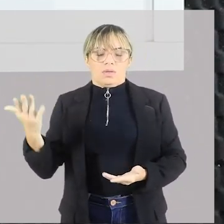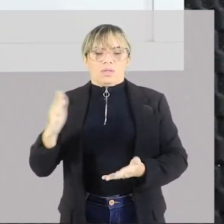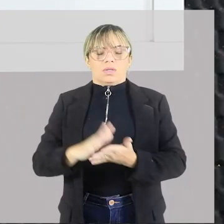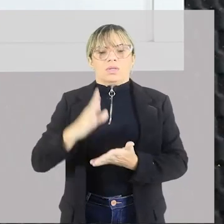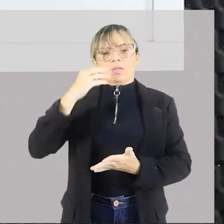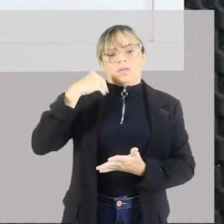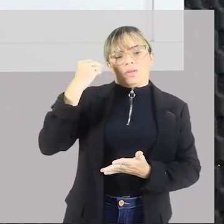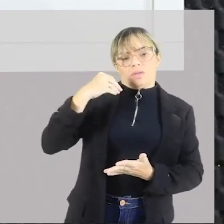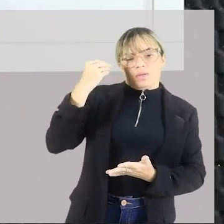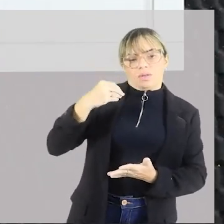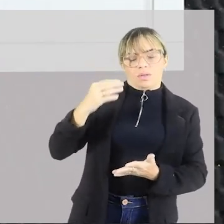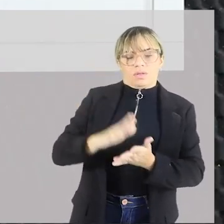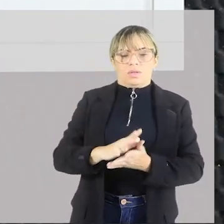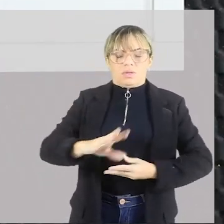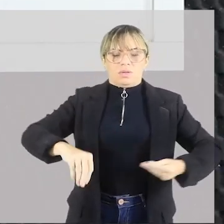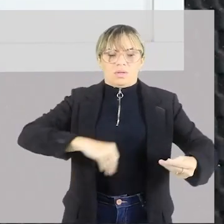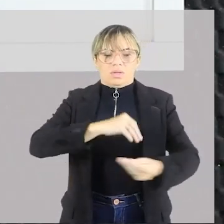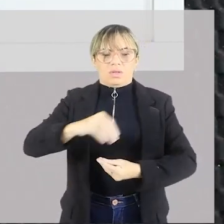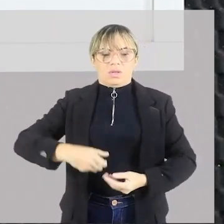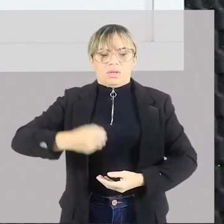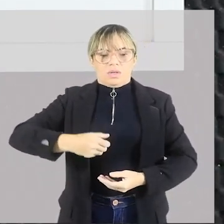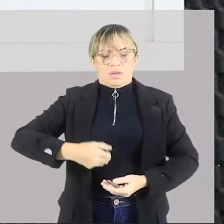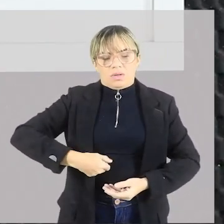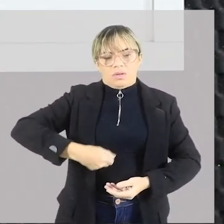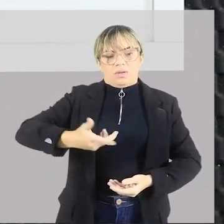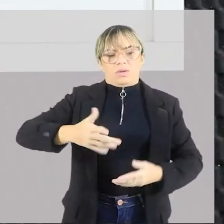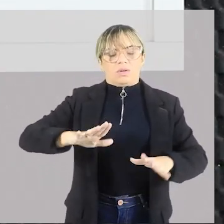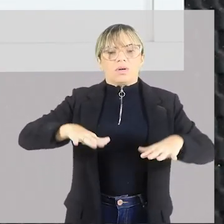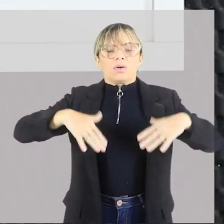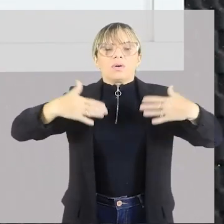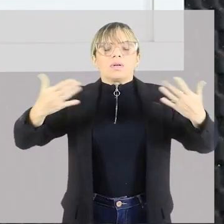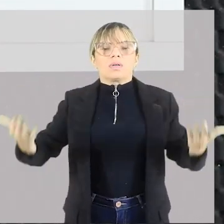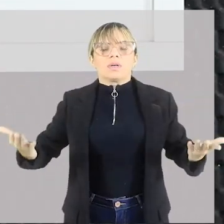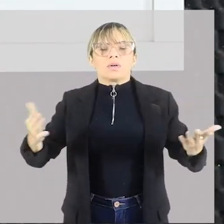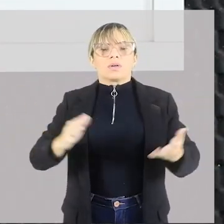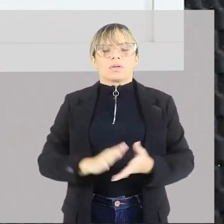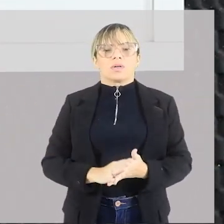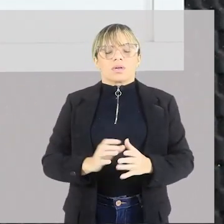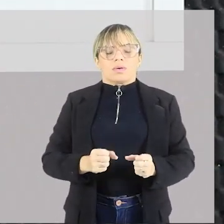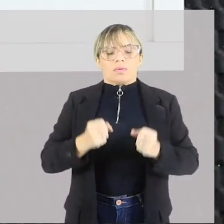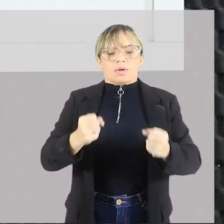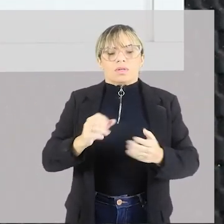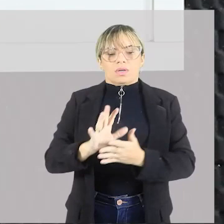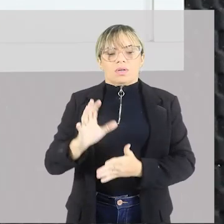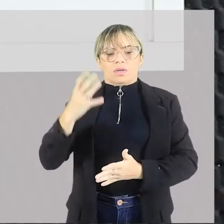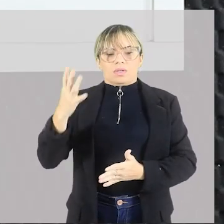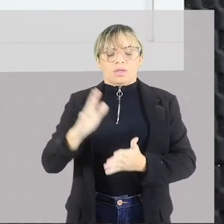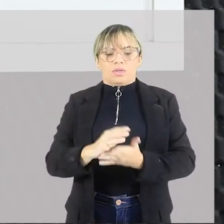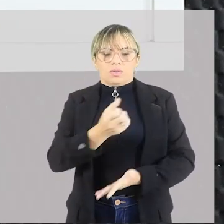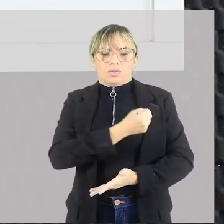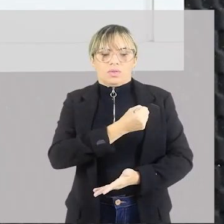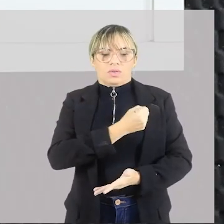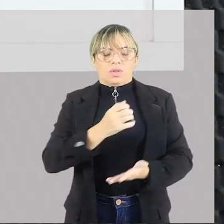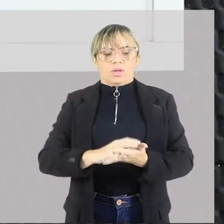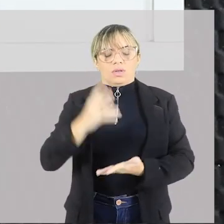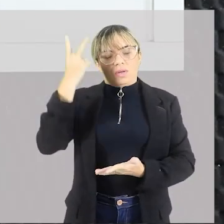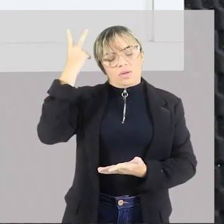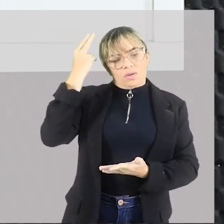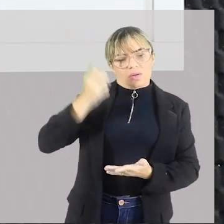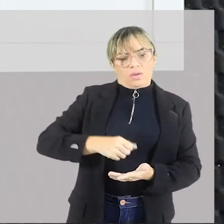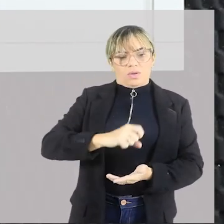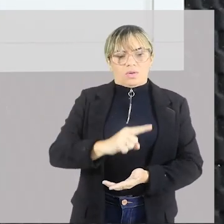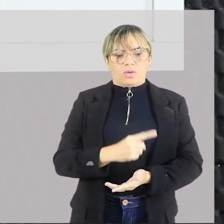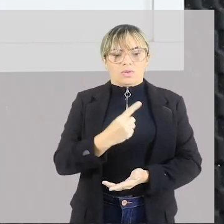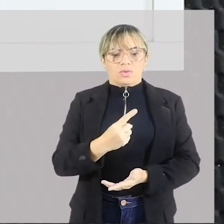aleatório então se eu joguei um dado certo quais são e os resultados possíveis Ah um dado normal pode ser